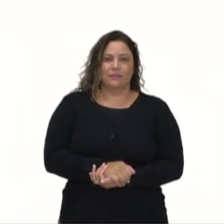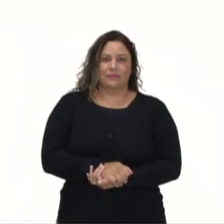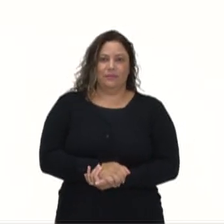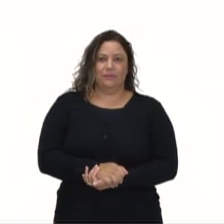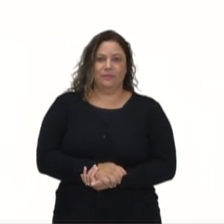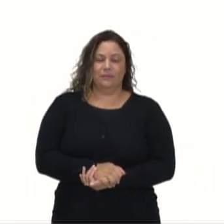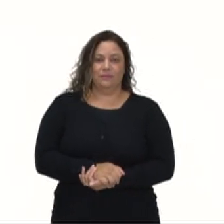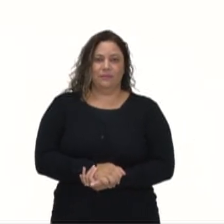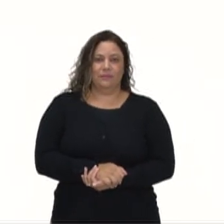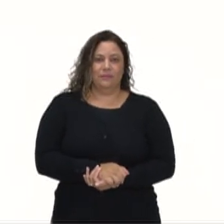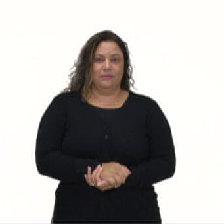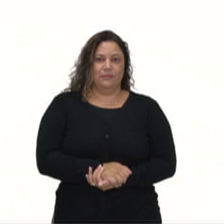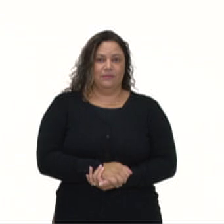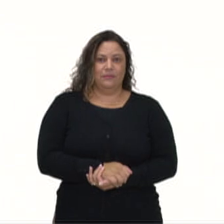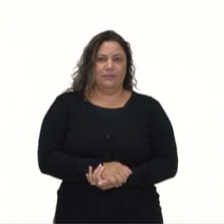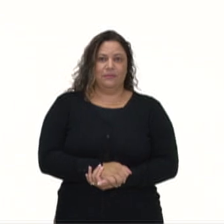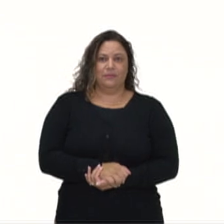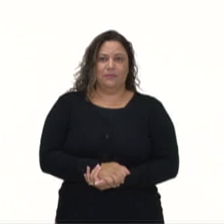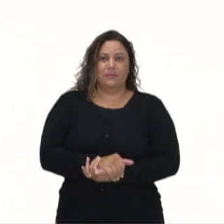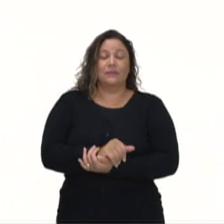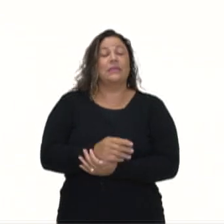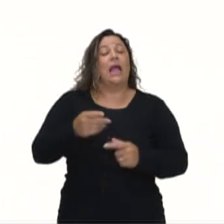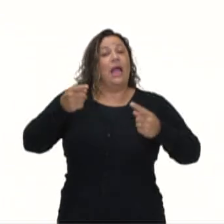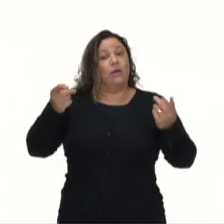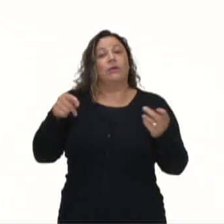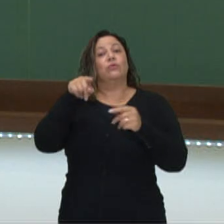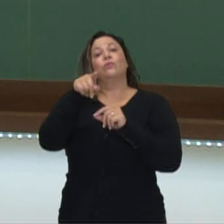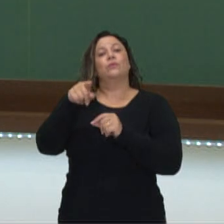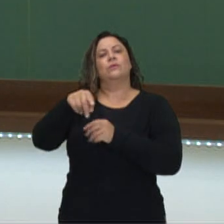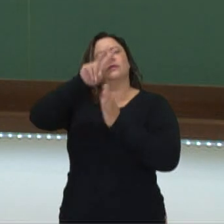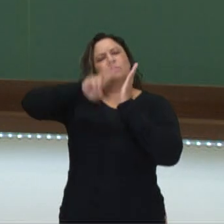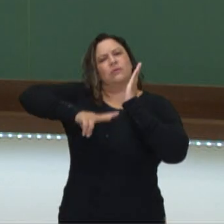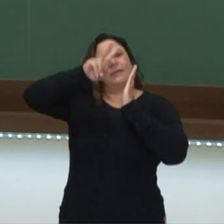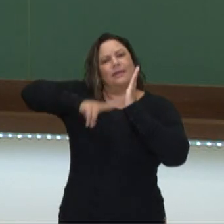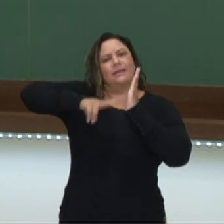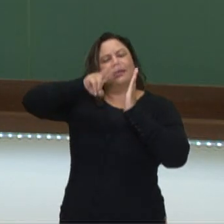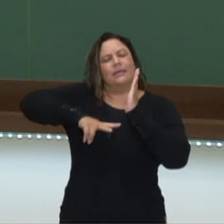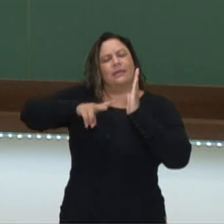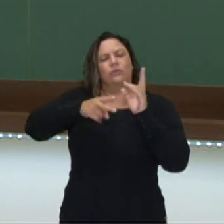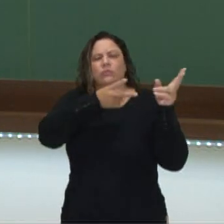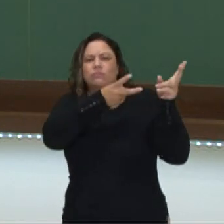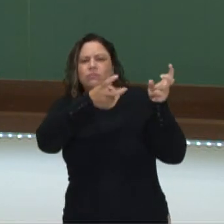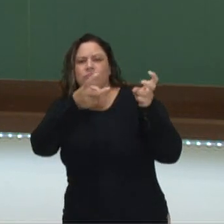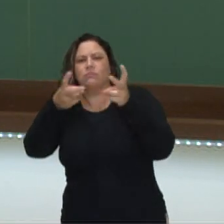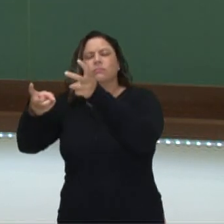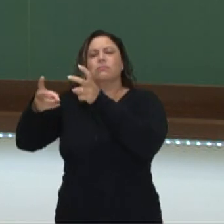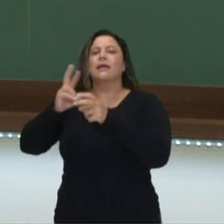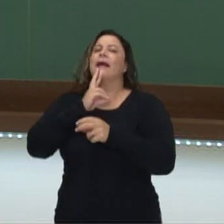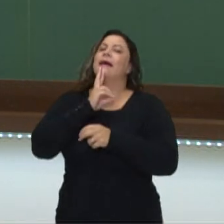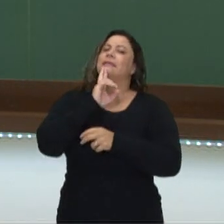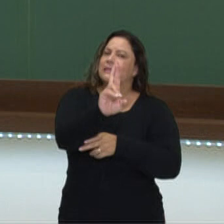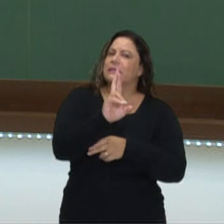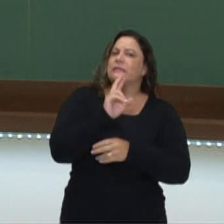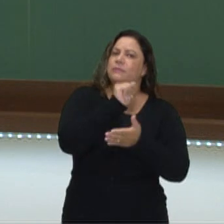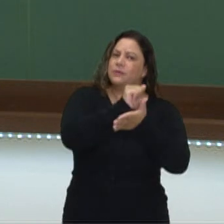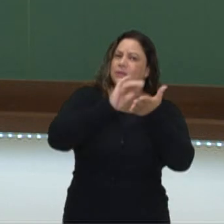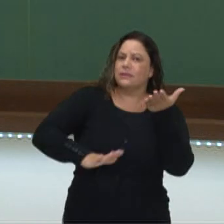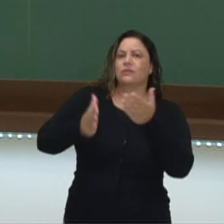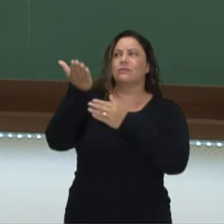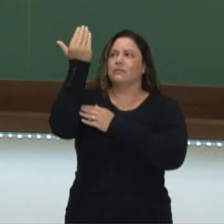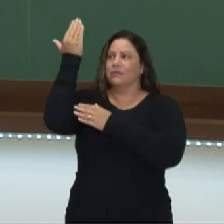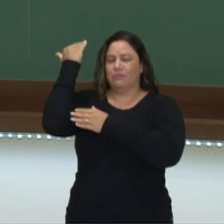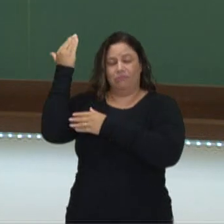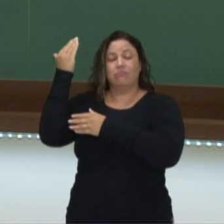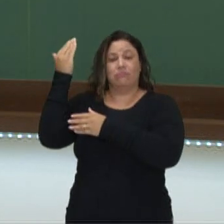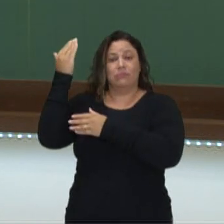you can use in your post. Então, enquanto você estiver lendo também, você vai checar se as respostas das atividades anteriores que você